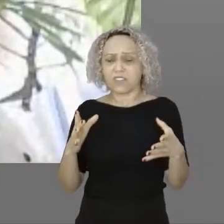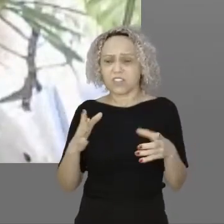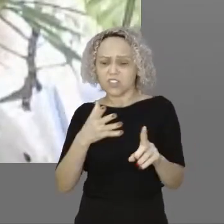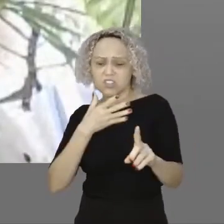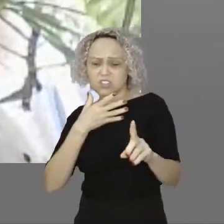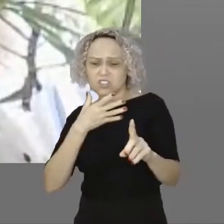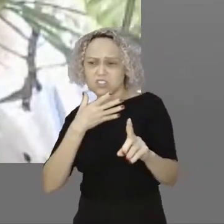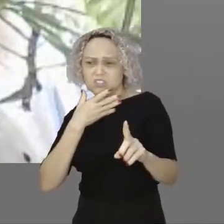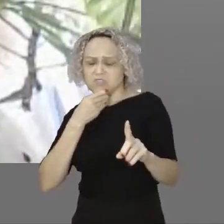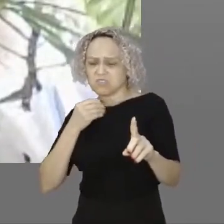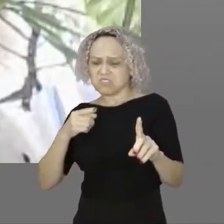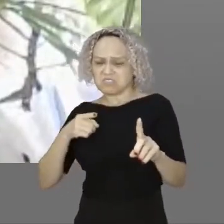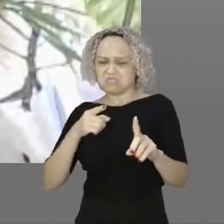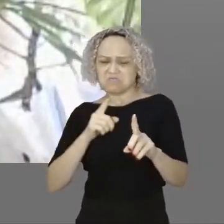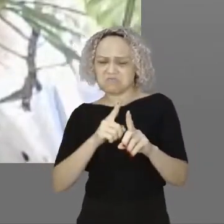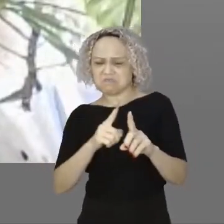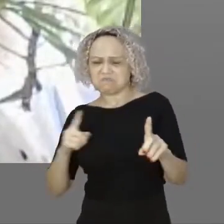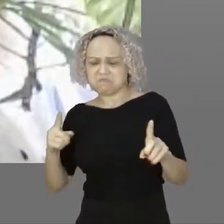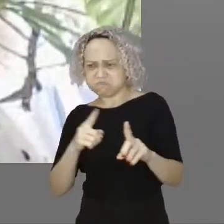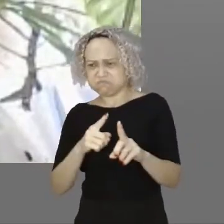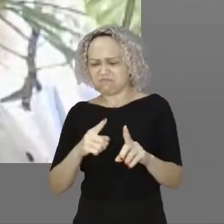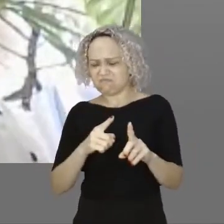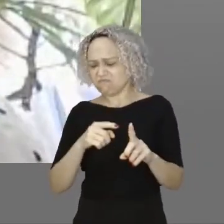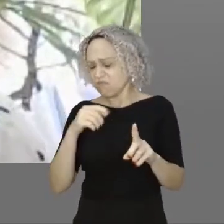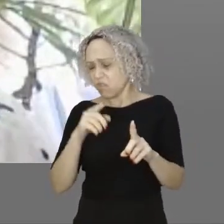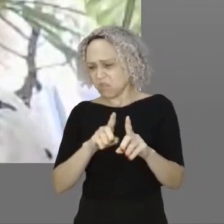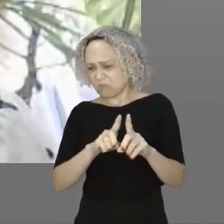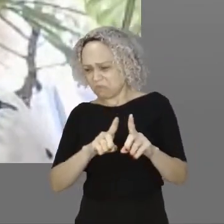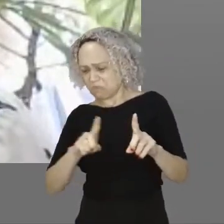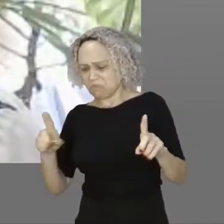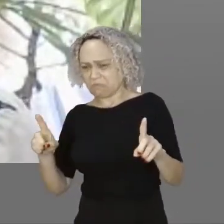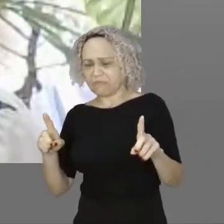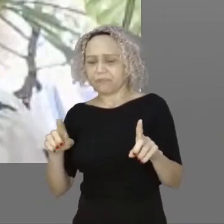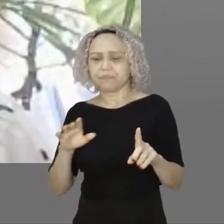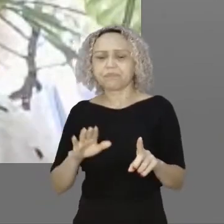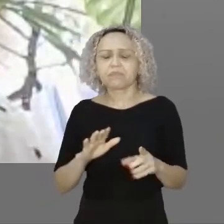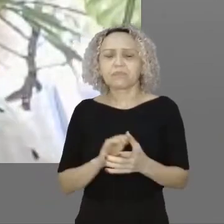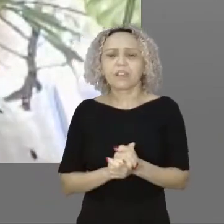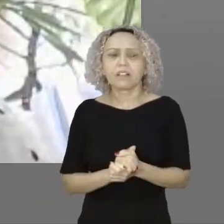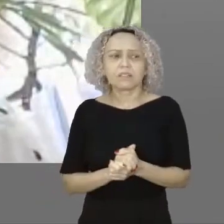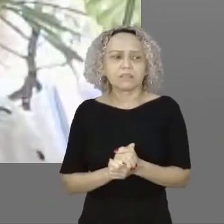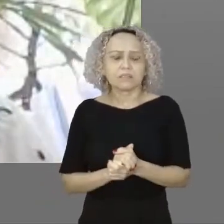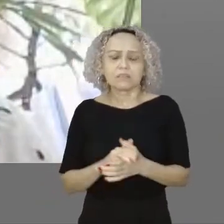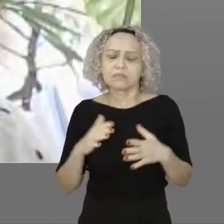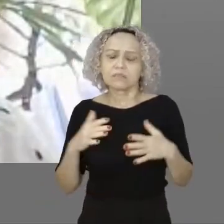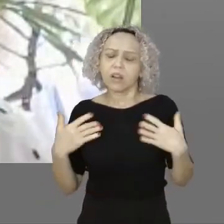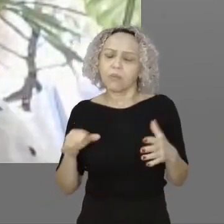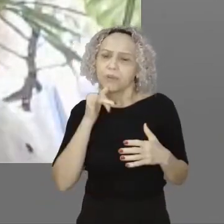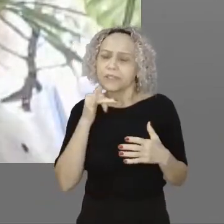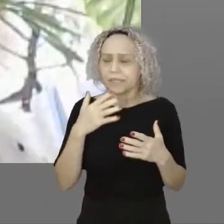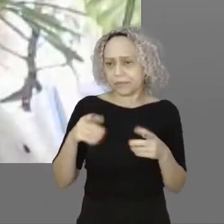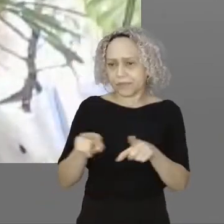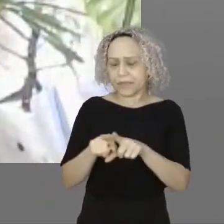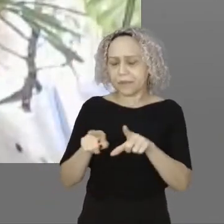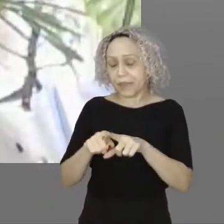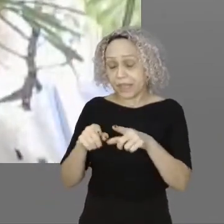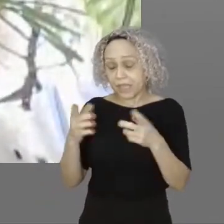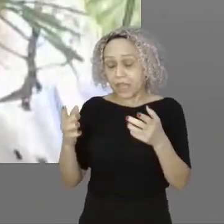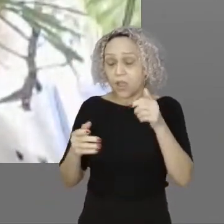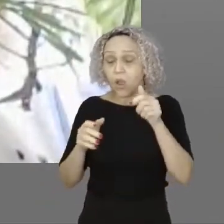Mas também a violência política, que diz muito respeito ao período que a gente vai